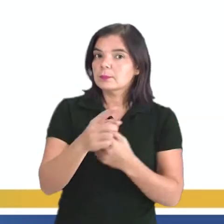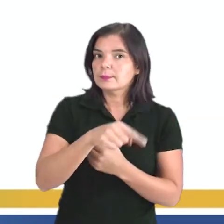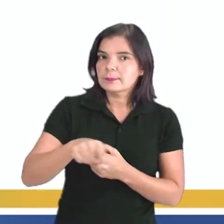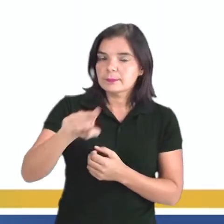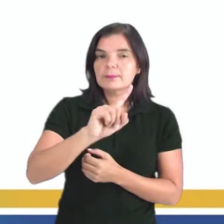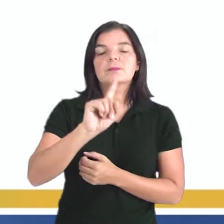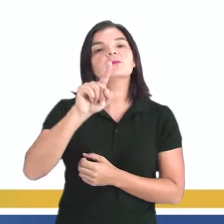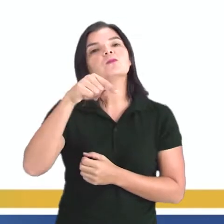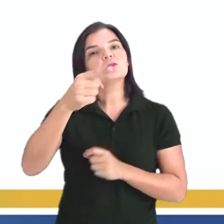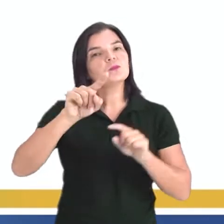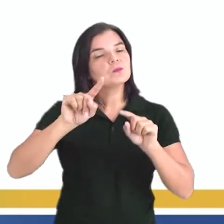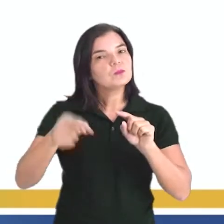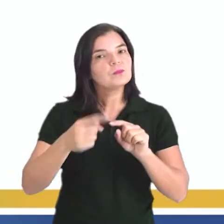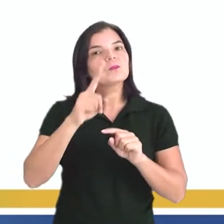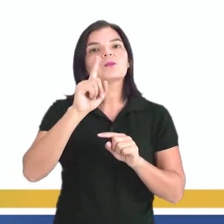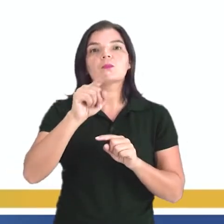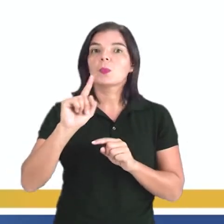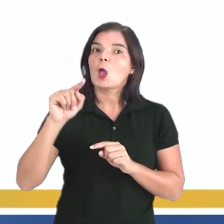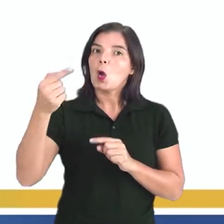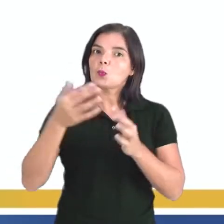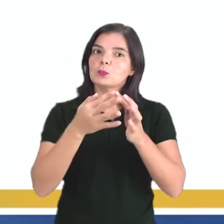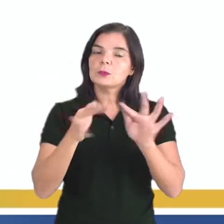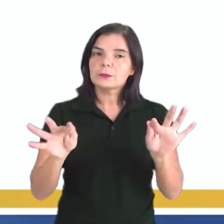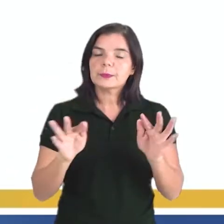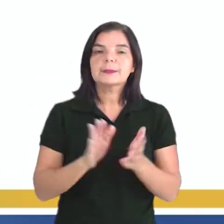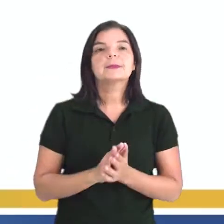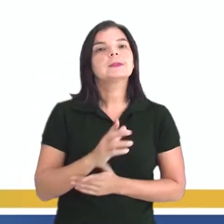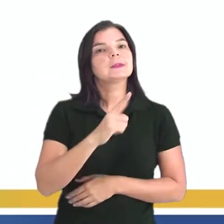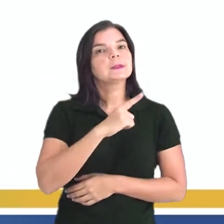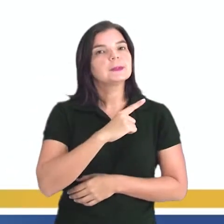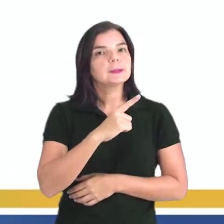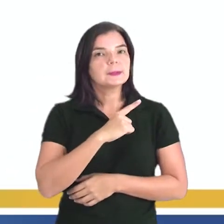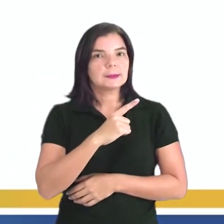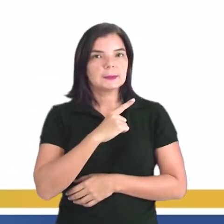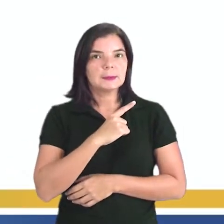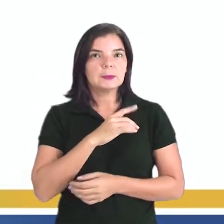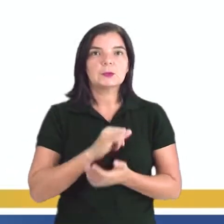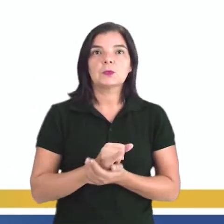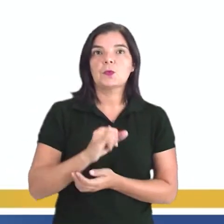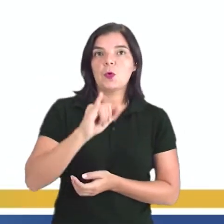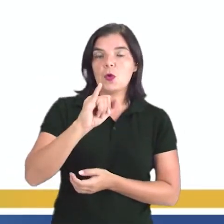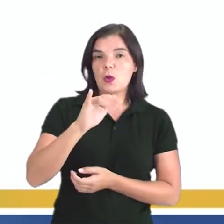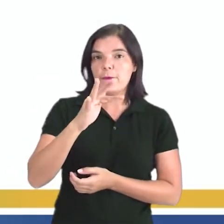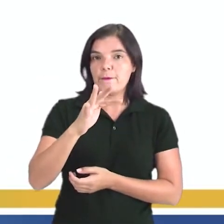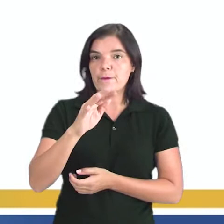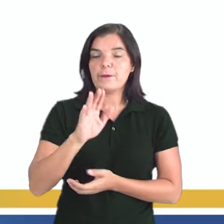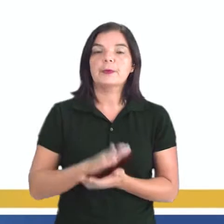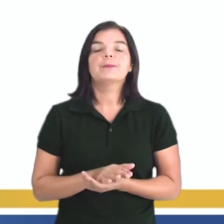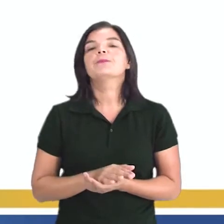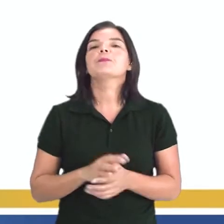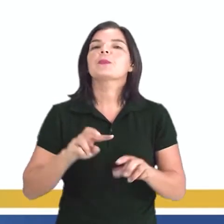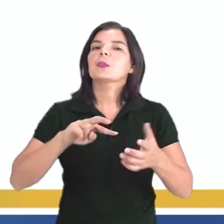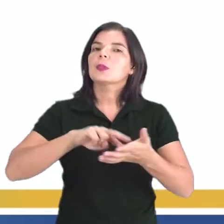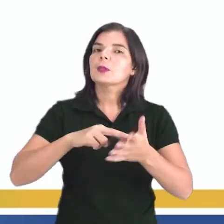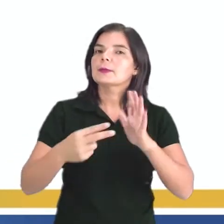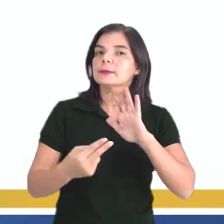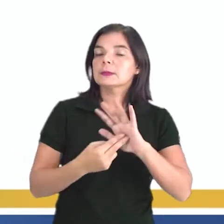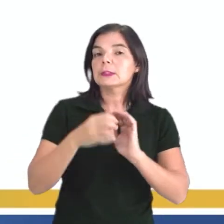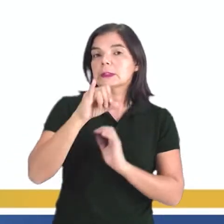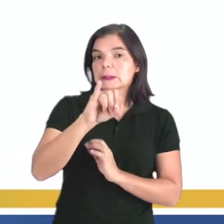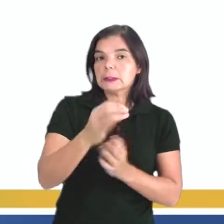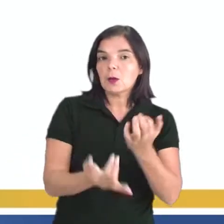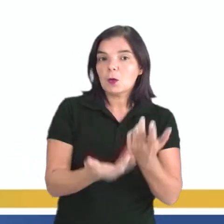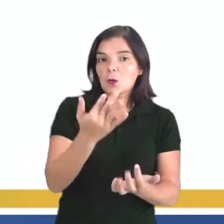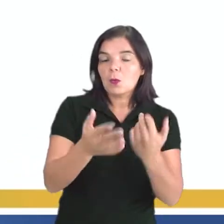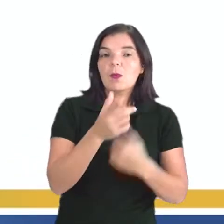né, após a vírgula, ela é uma outra frase. Então, nós temos, if you heat water, it boils. Se você